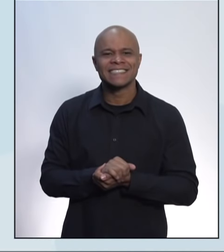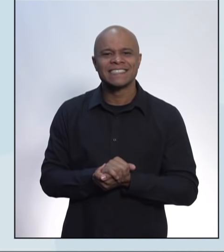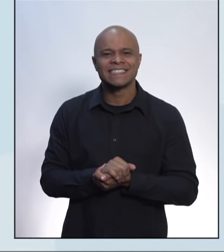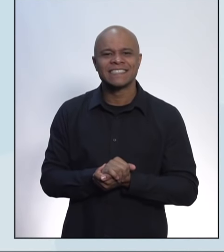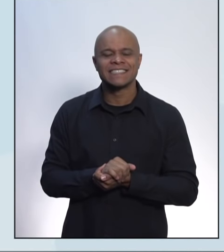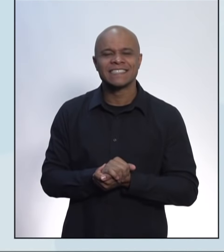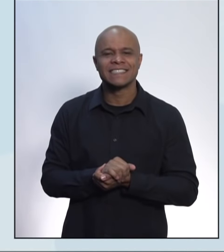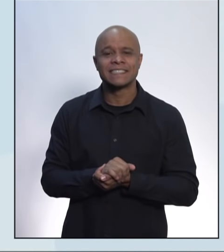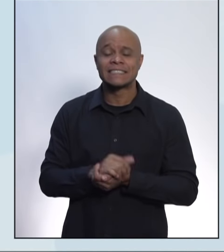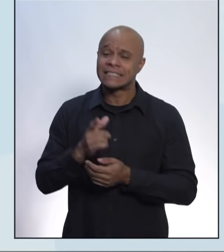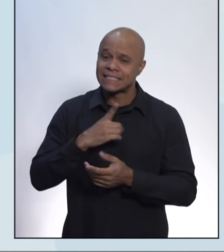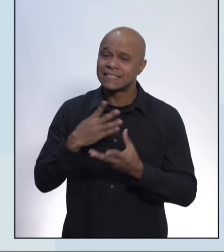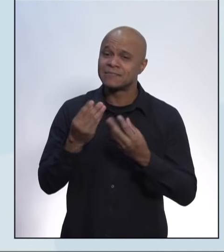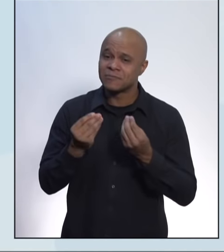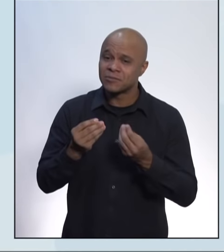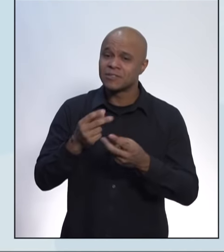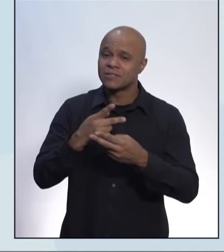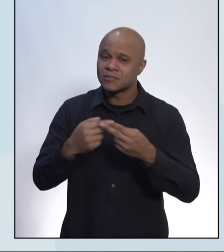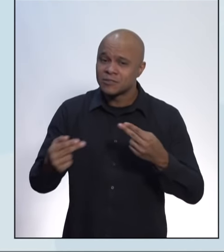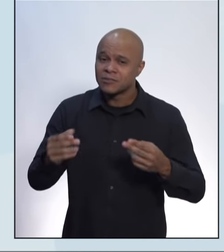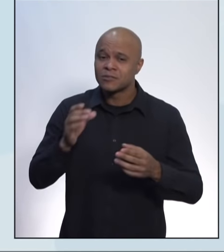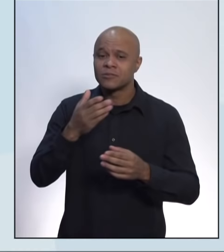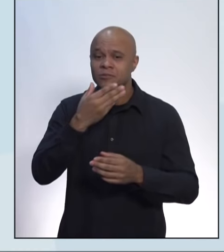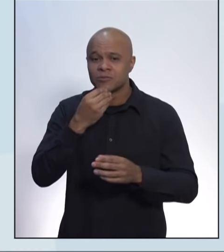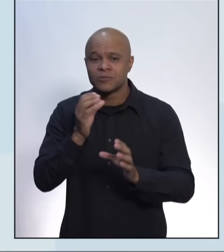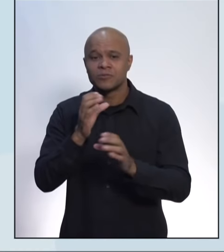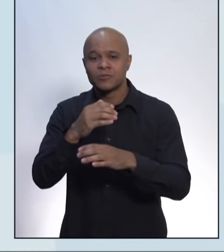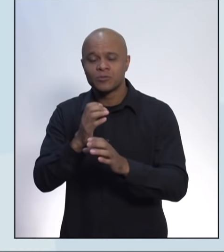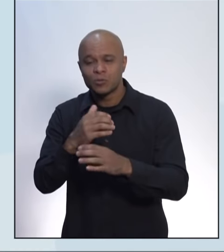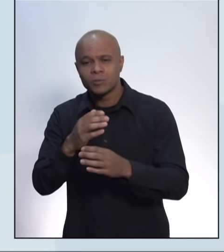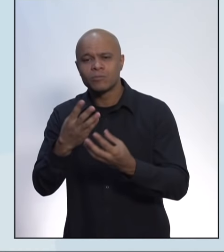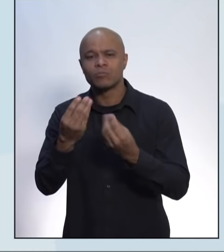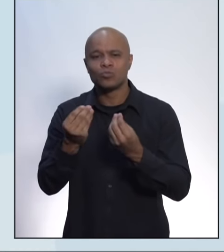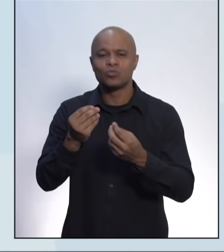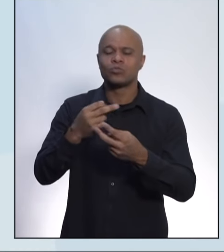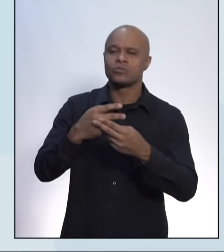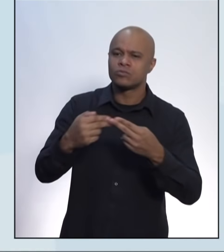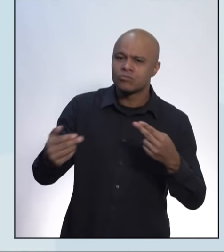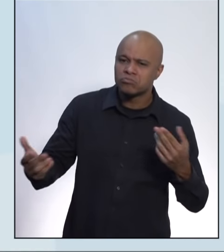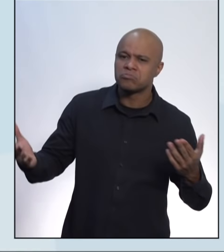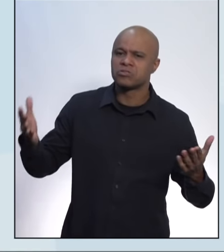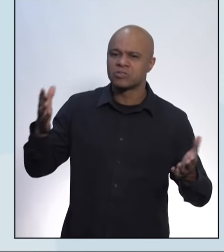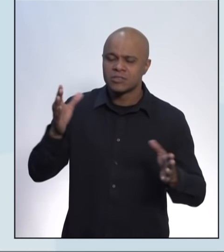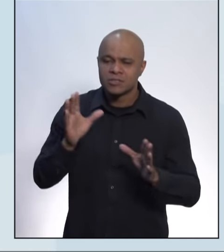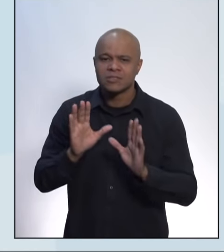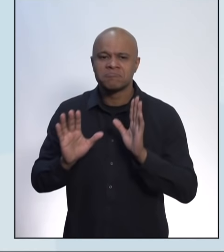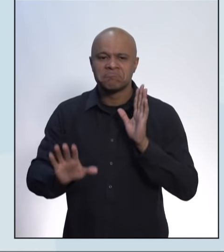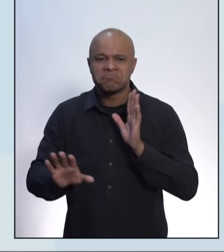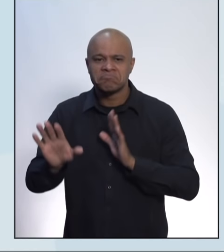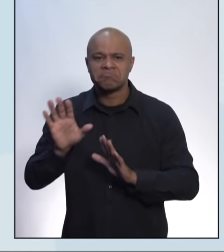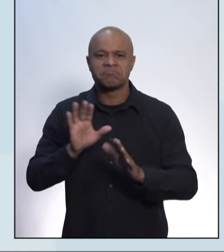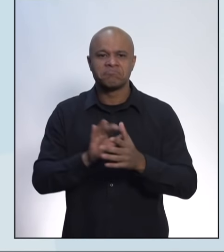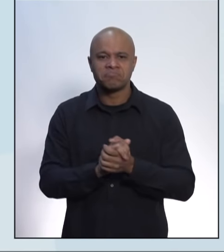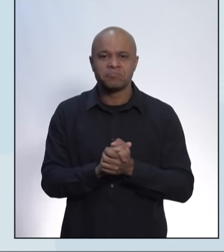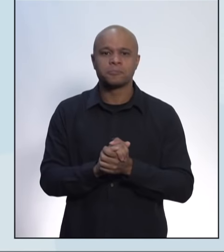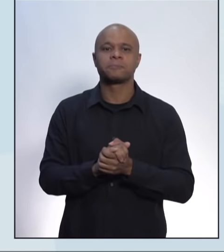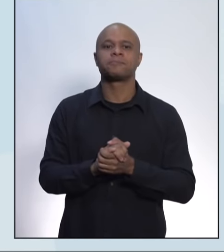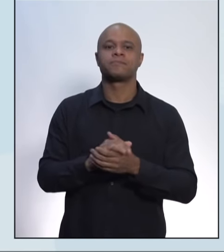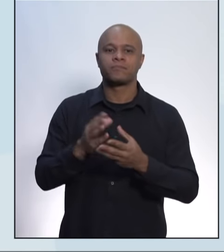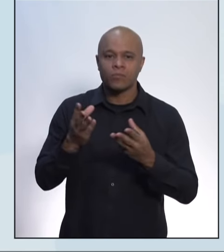of sciences tem muito tipo de cientistas there are many types of sites